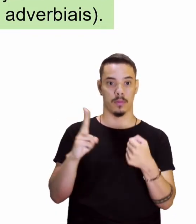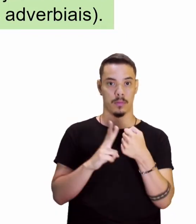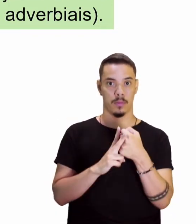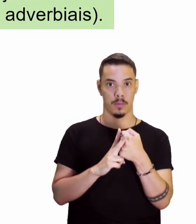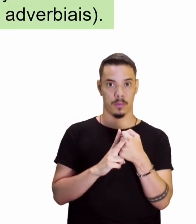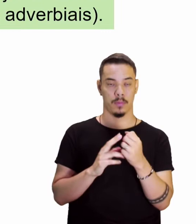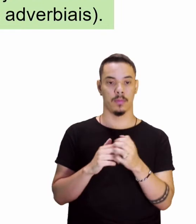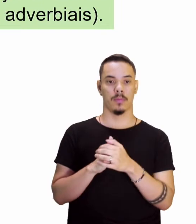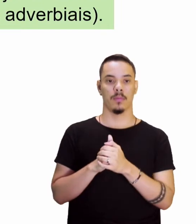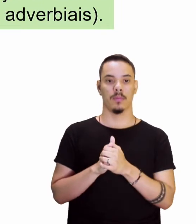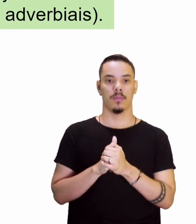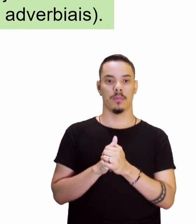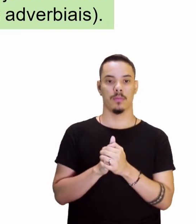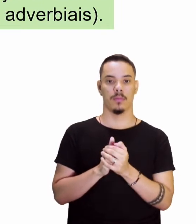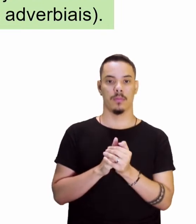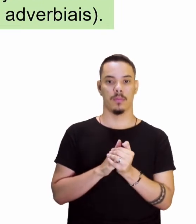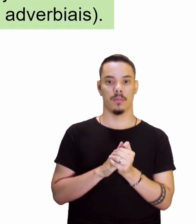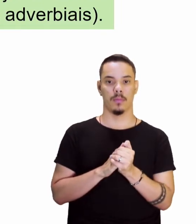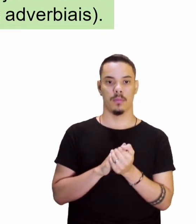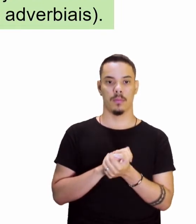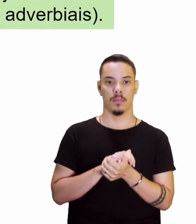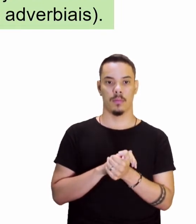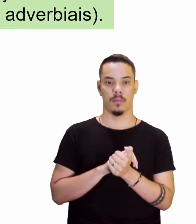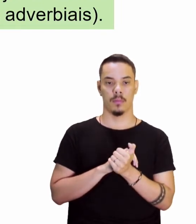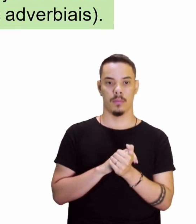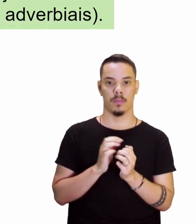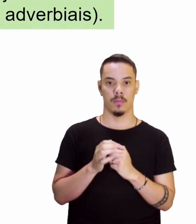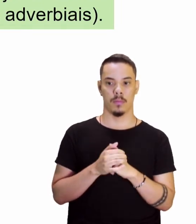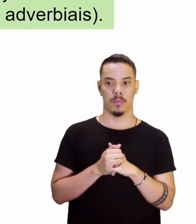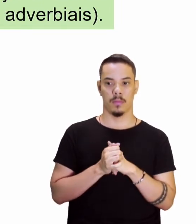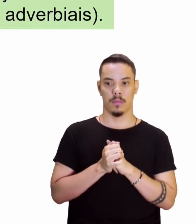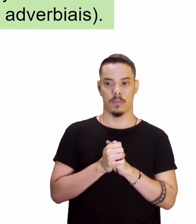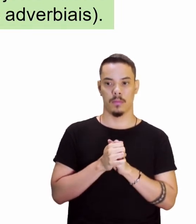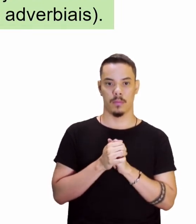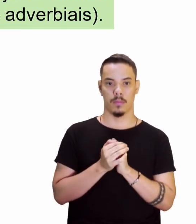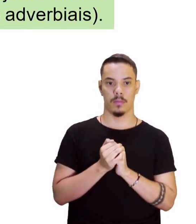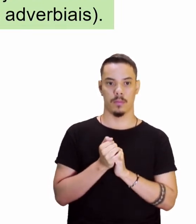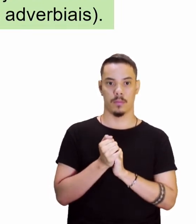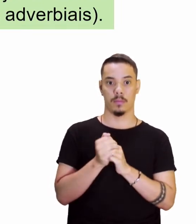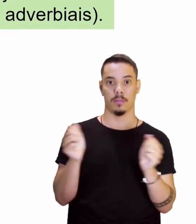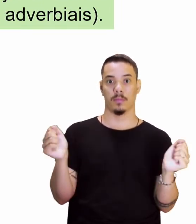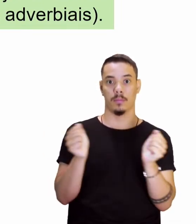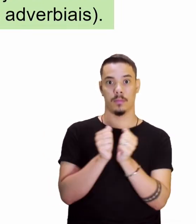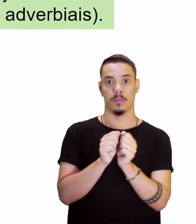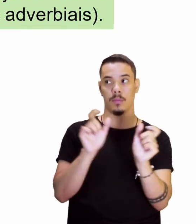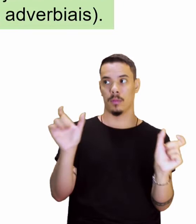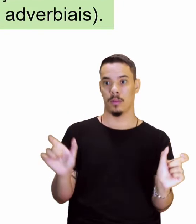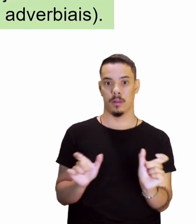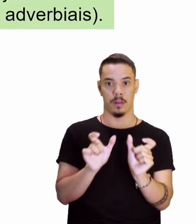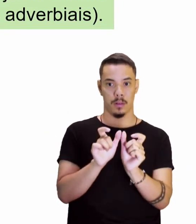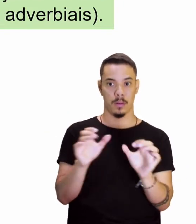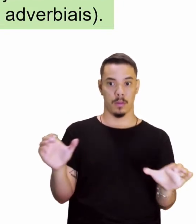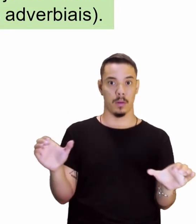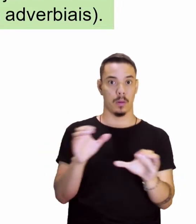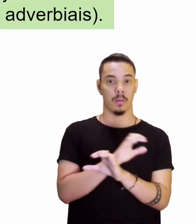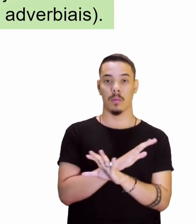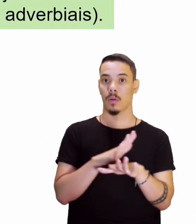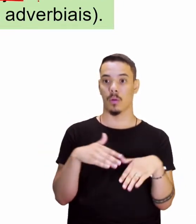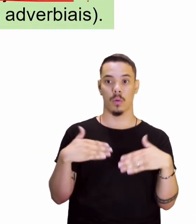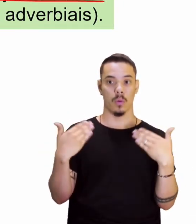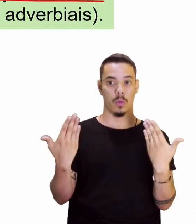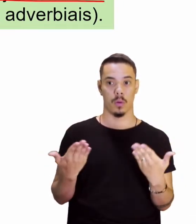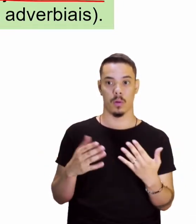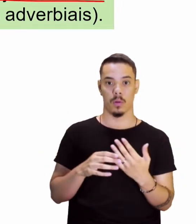verbo, lá na regência nominal, era o nome, e os termos que o completam. Quais são os termos que vão completar?